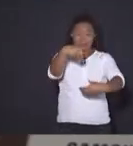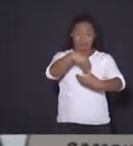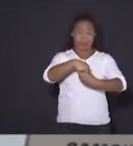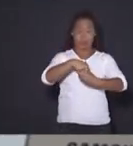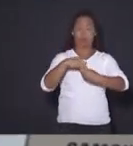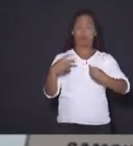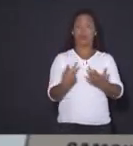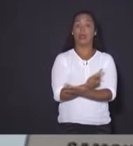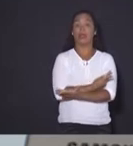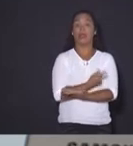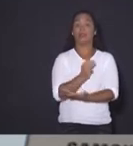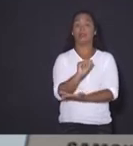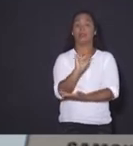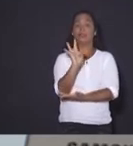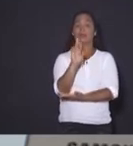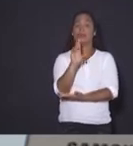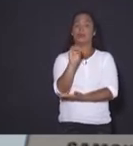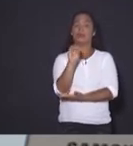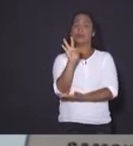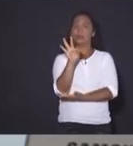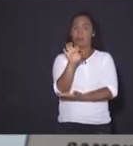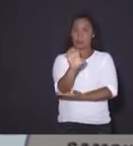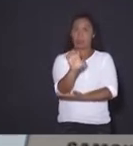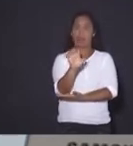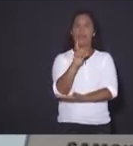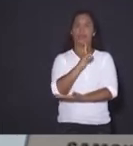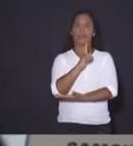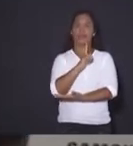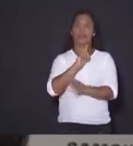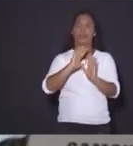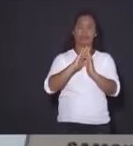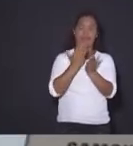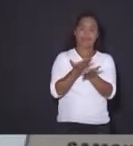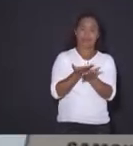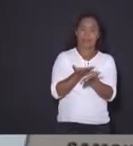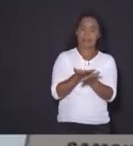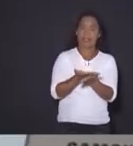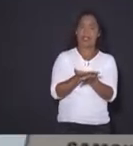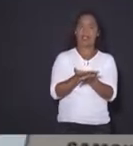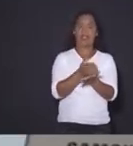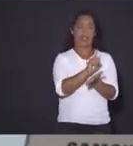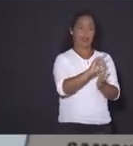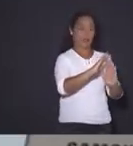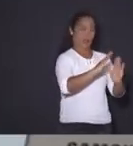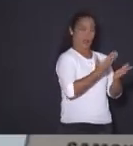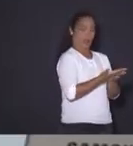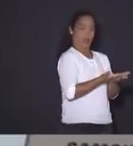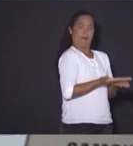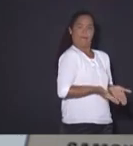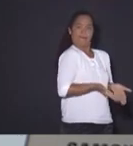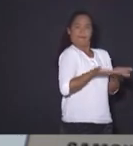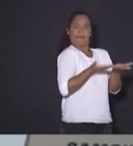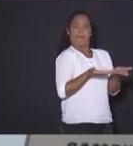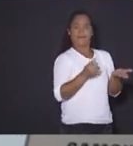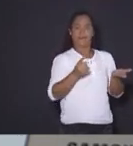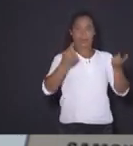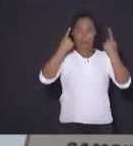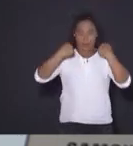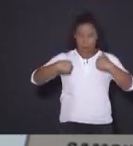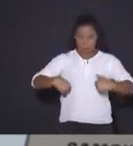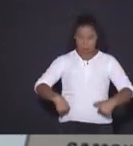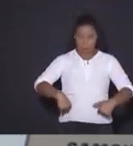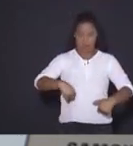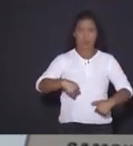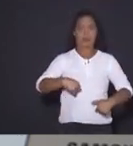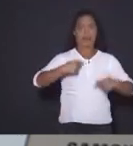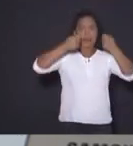é o trote do que têm mais escolaridade contra o que tem menos escolaridade ela se veste de negro ele veste